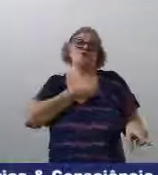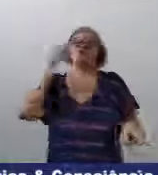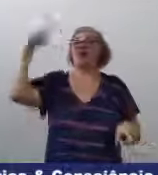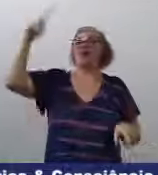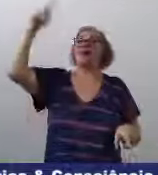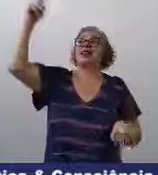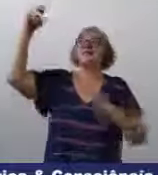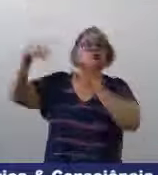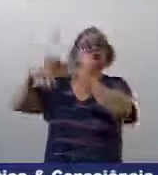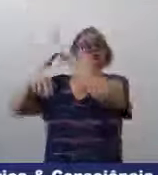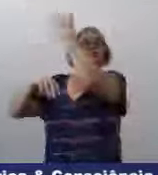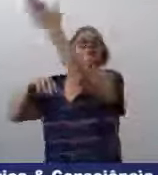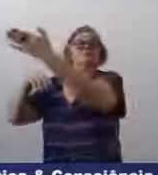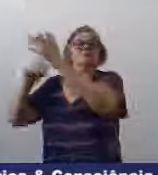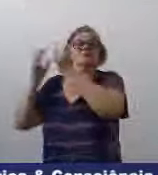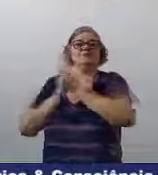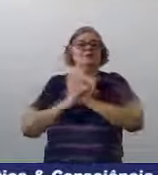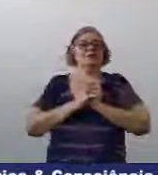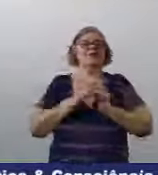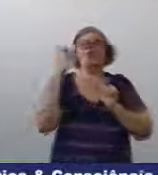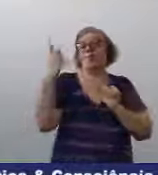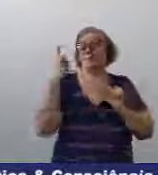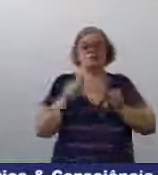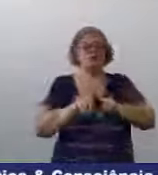montanha, está bem mais velhinho.